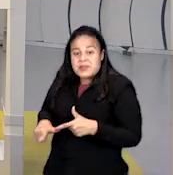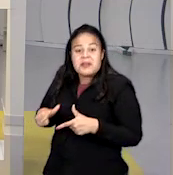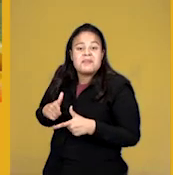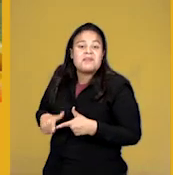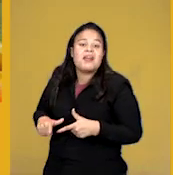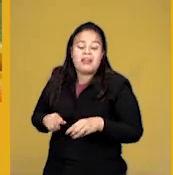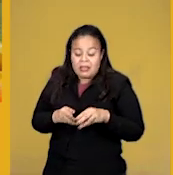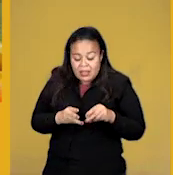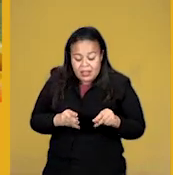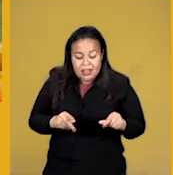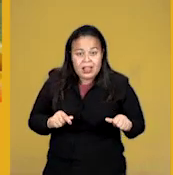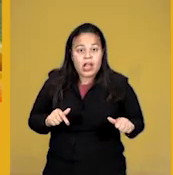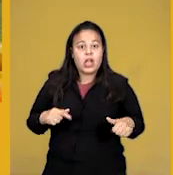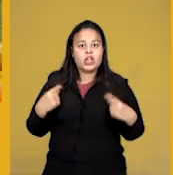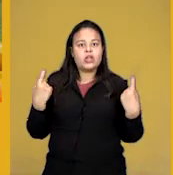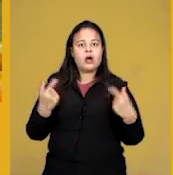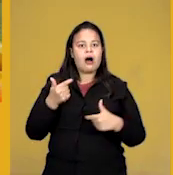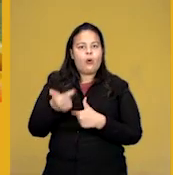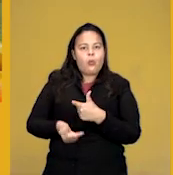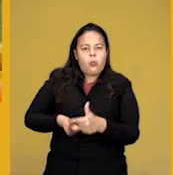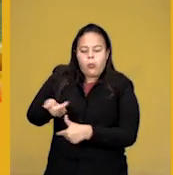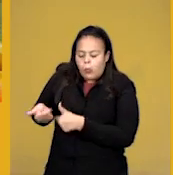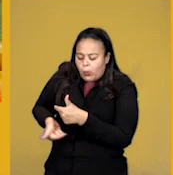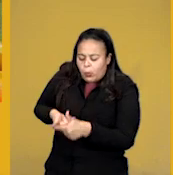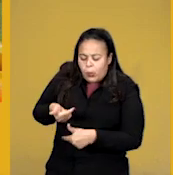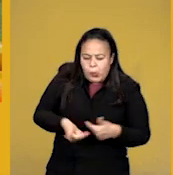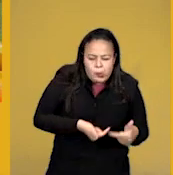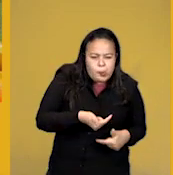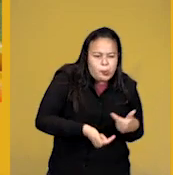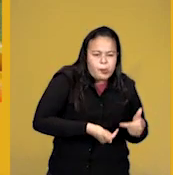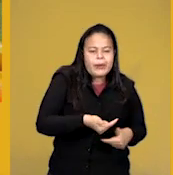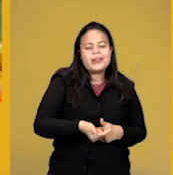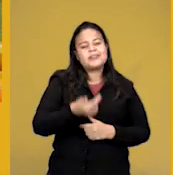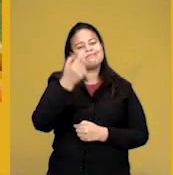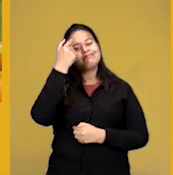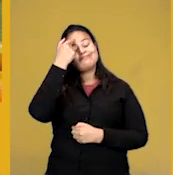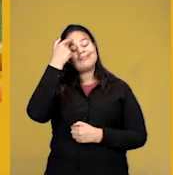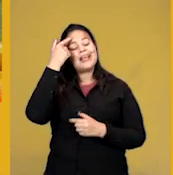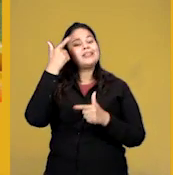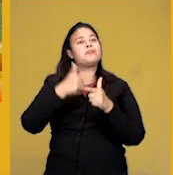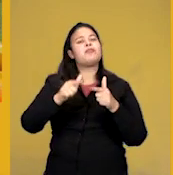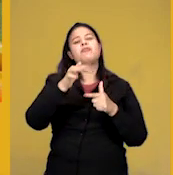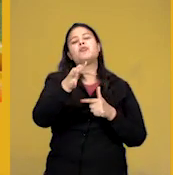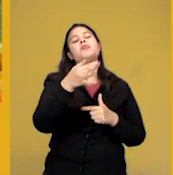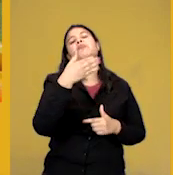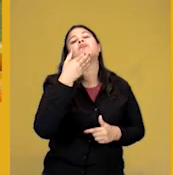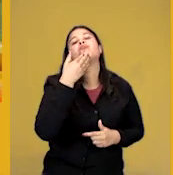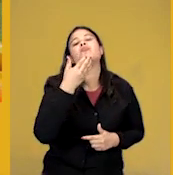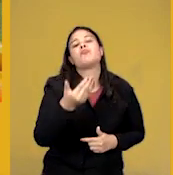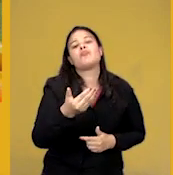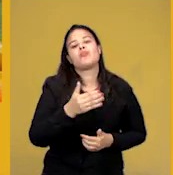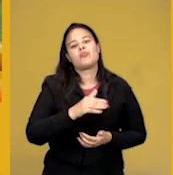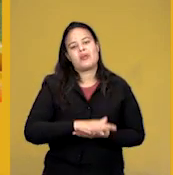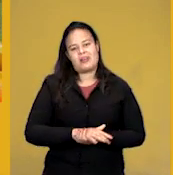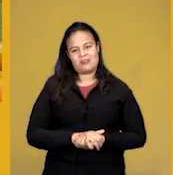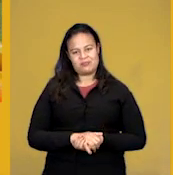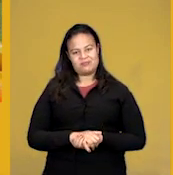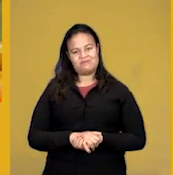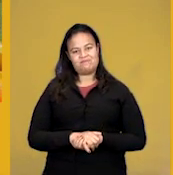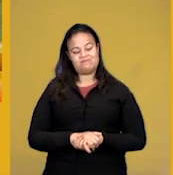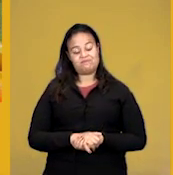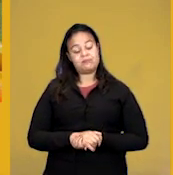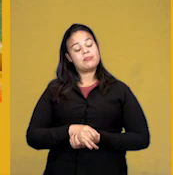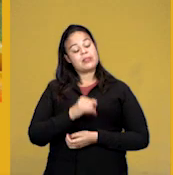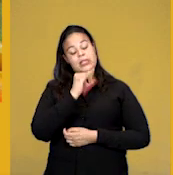desenvolve algumas atividades sem pensar nas suas consequências de forma insustentável.